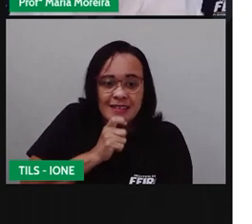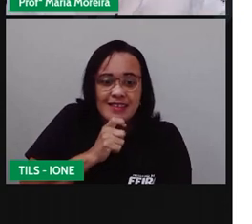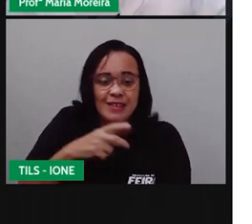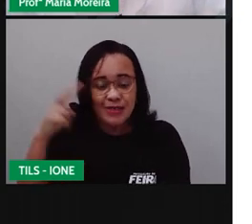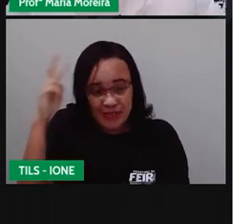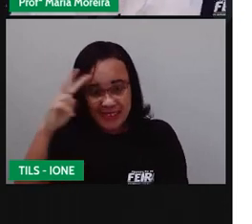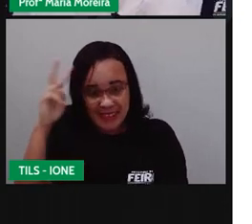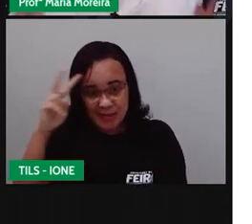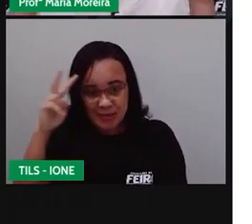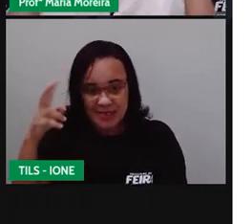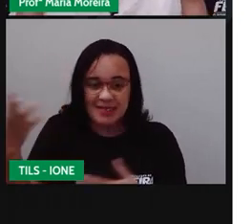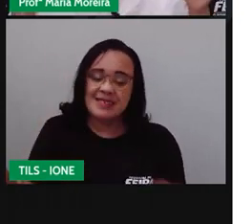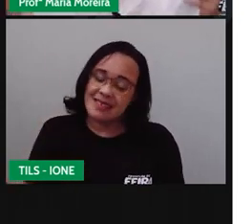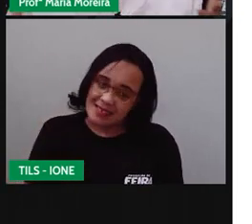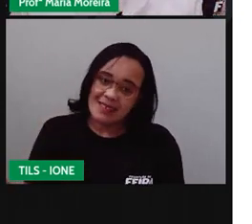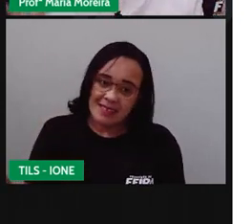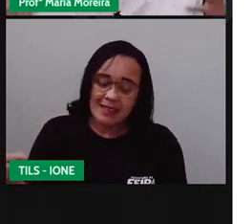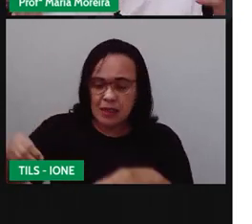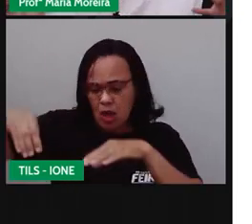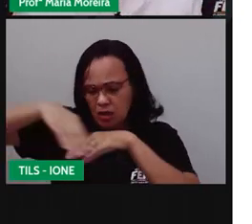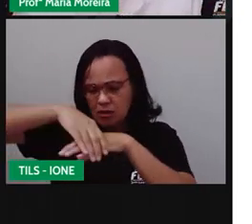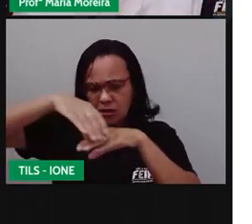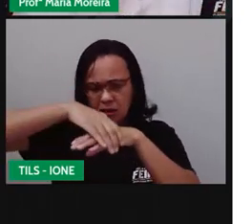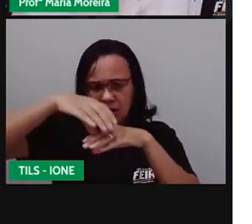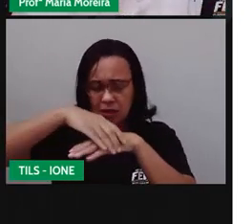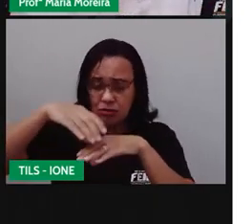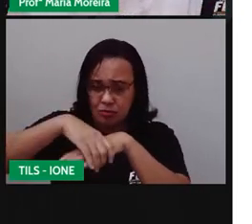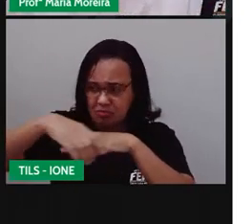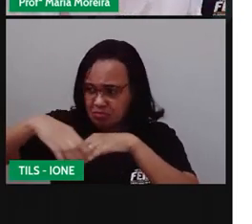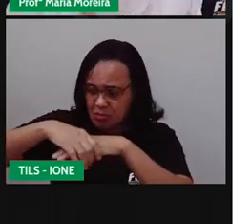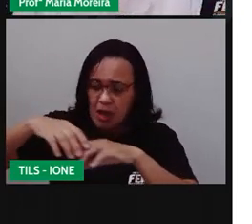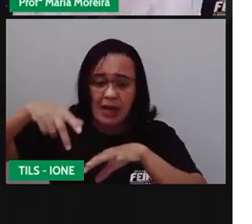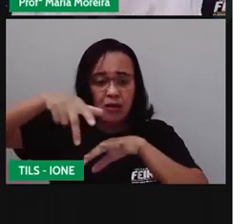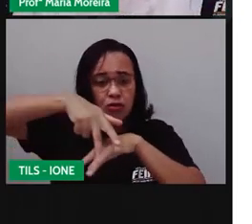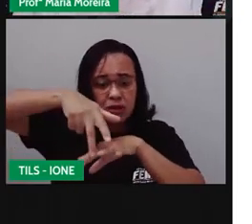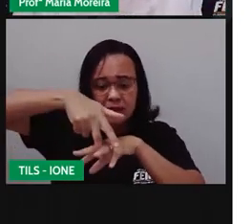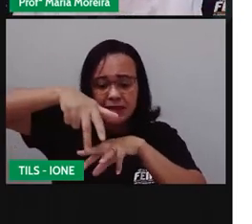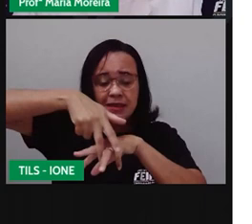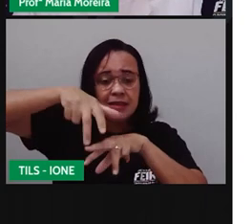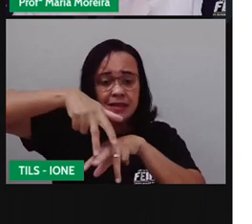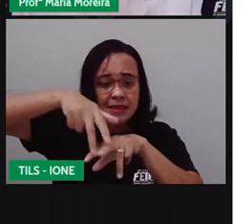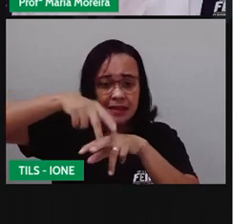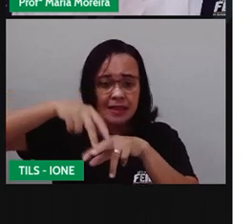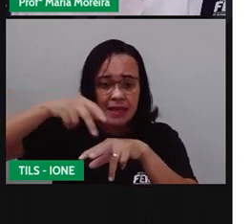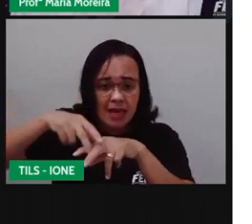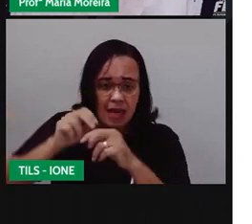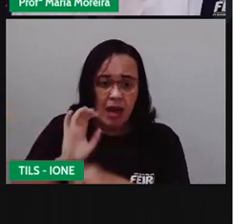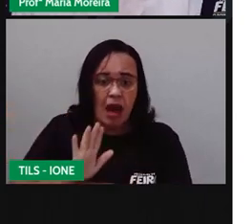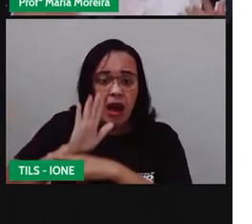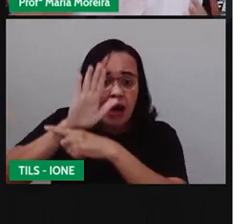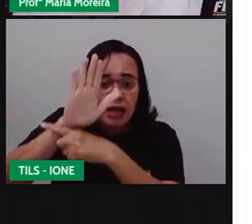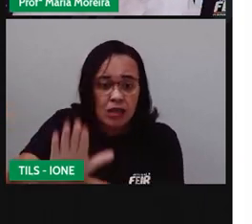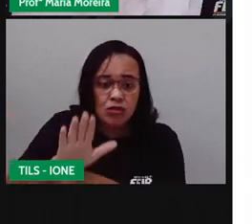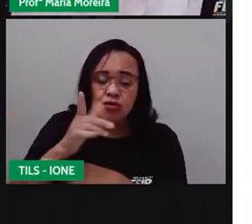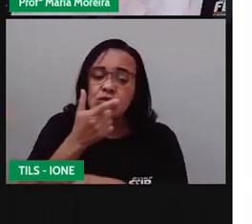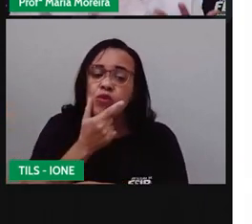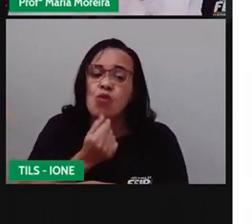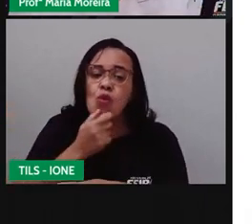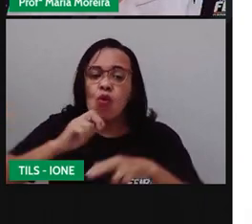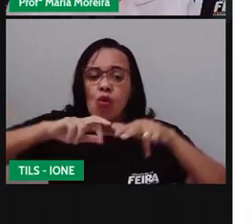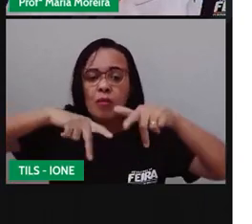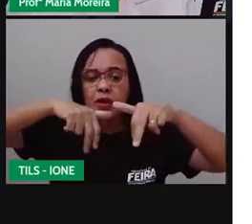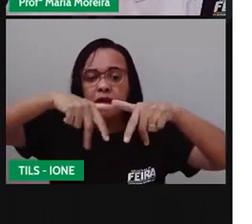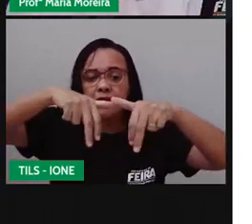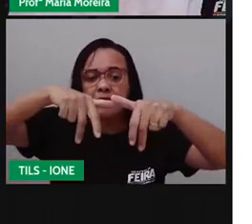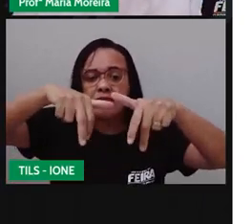vez, né? E aí, esses calçados aí improvisados, né, davam resistência para caminhar cada vez mais.